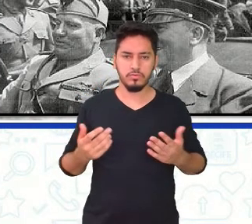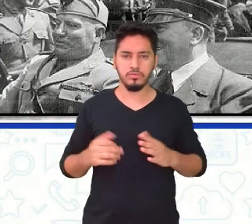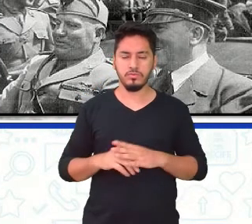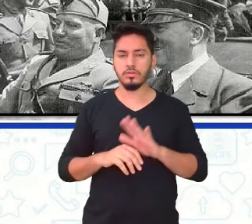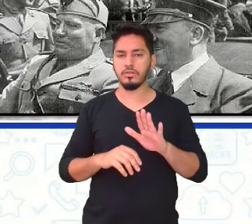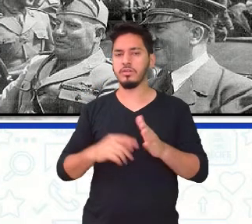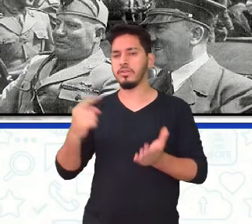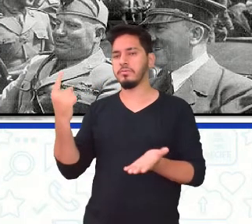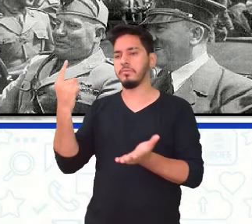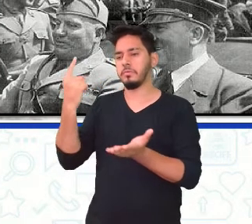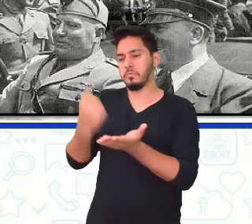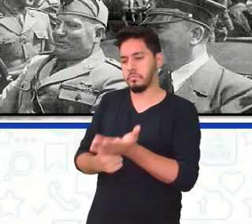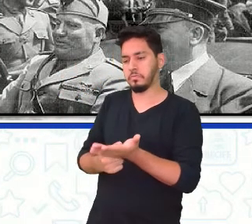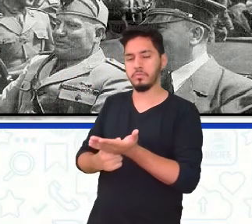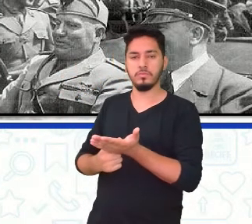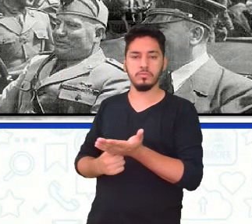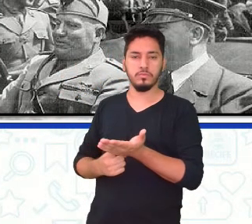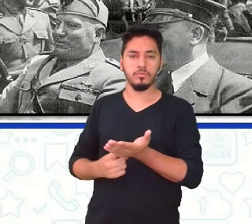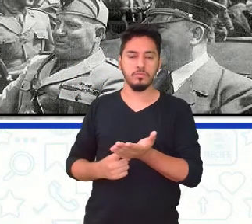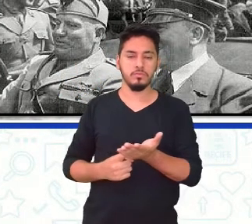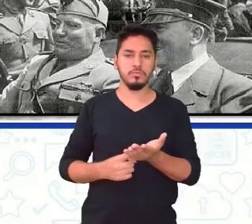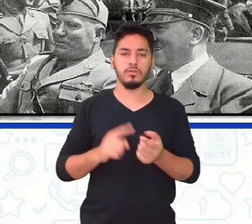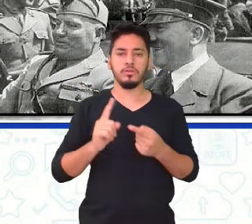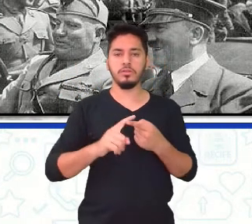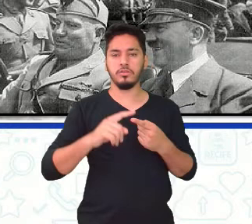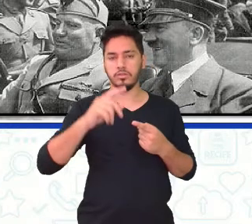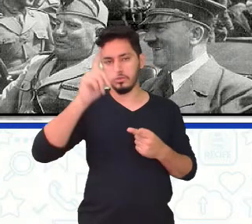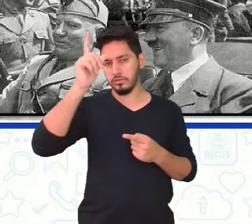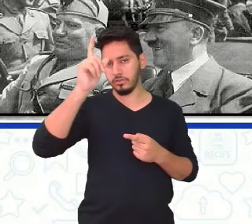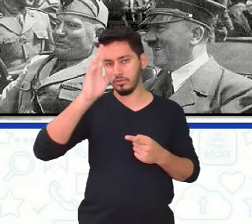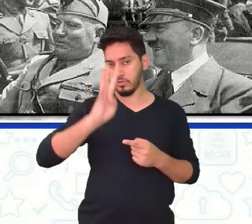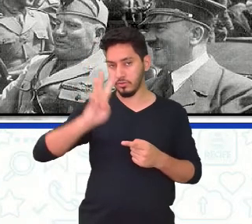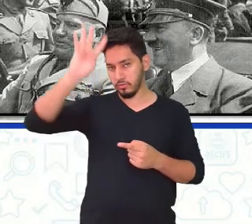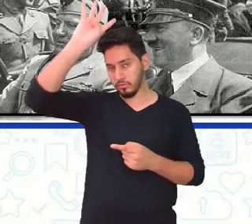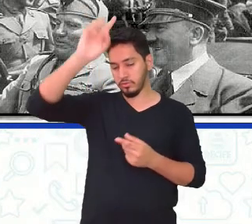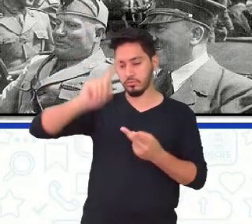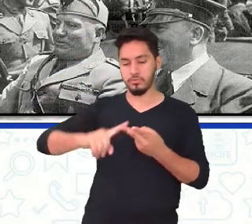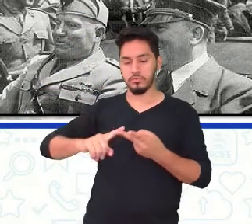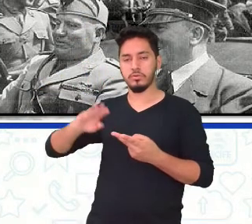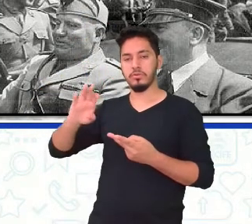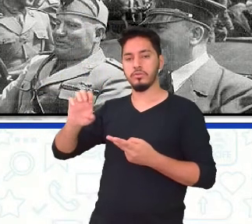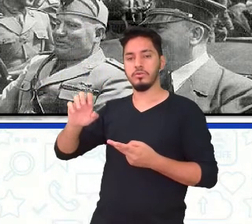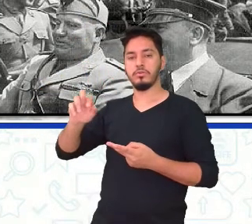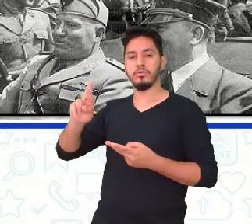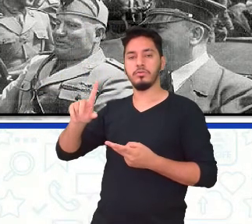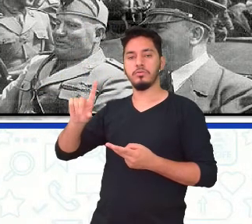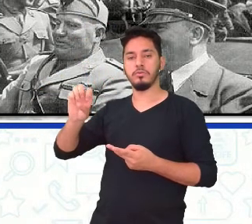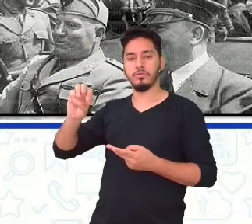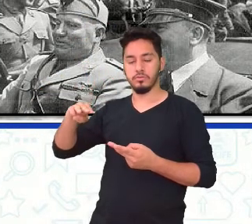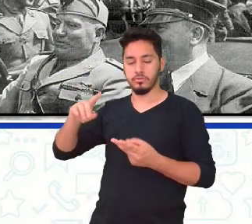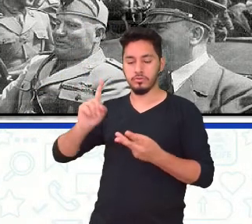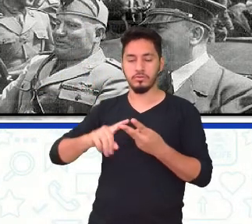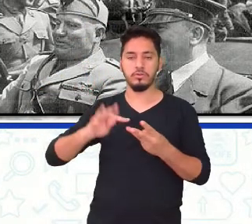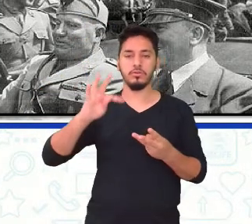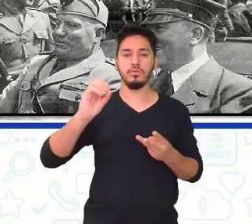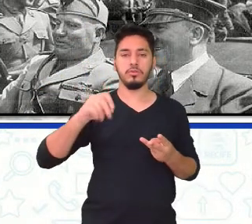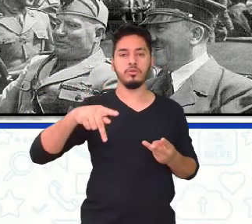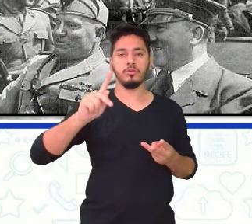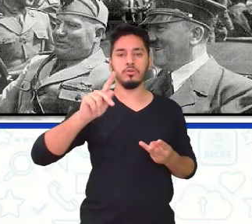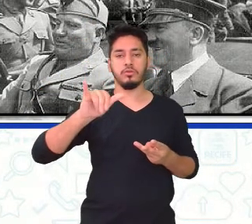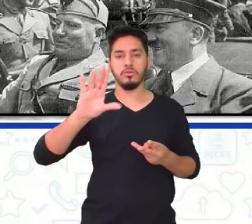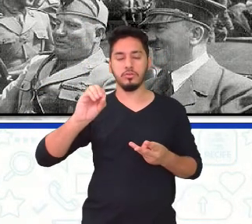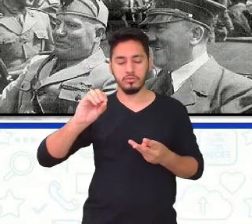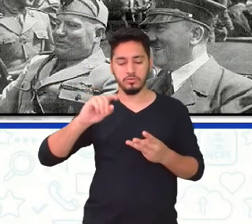aquele pacto anterior, né, ali entre Roma, né, Berlim e Tóquio, né, Itália, Alemanha